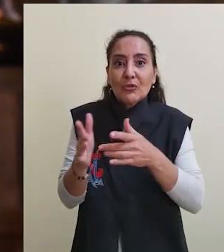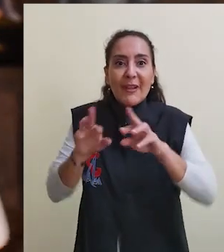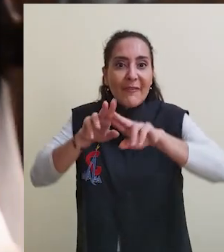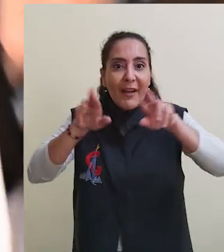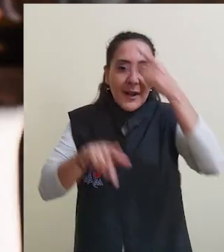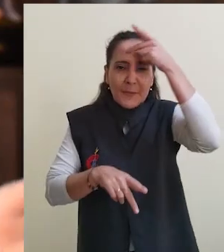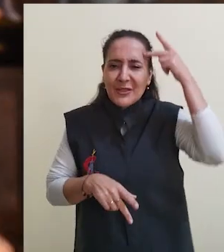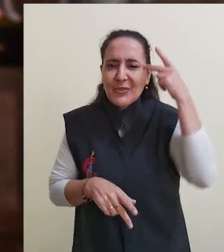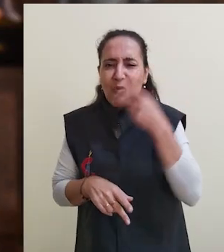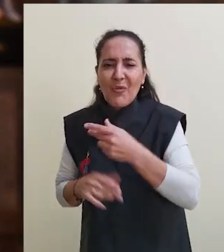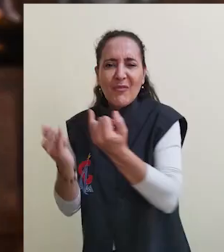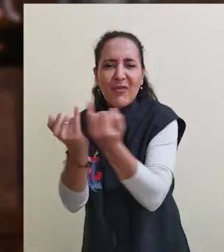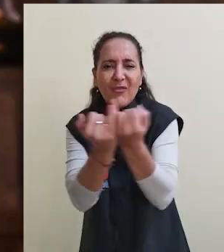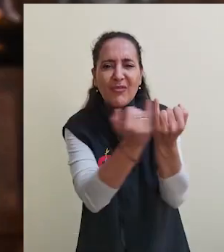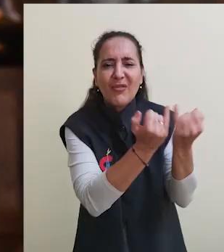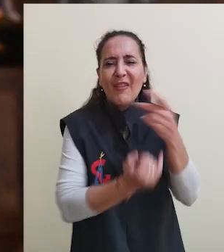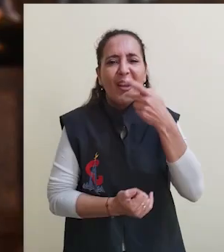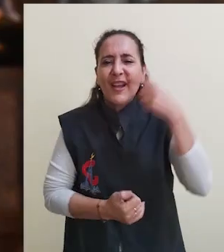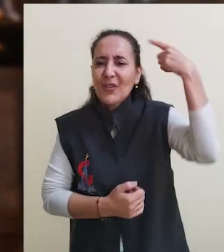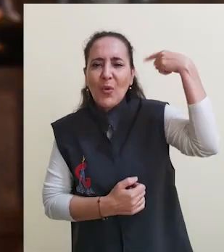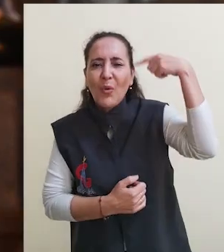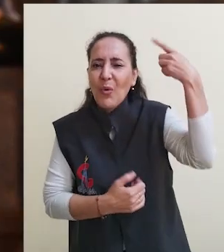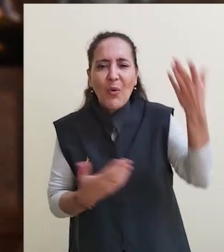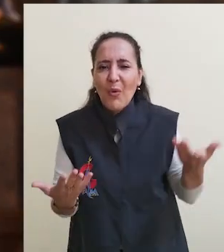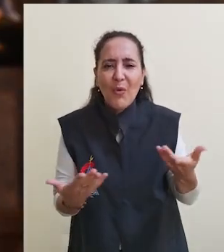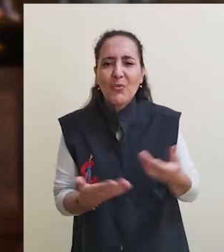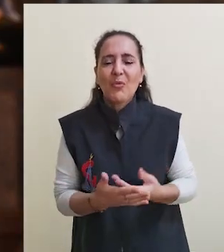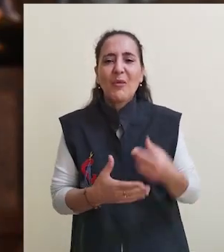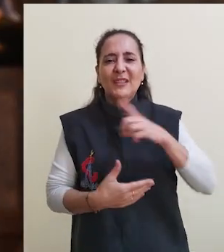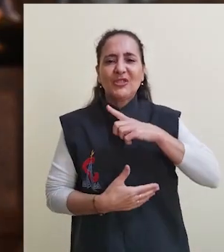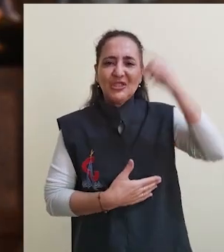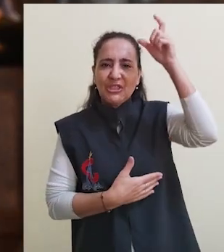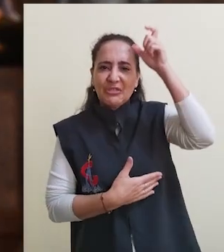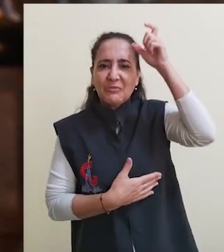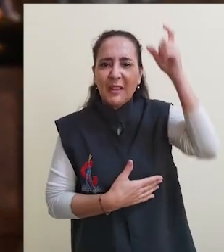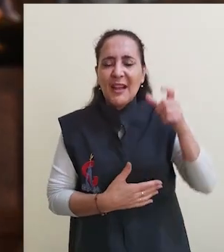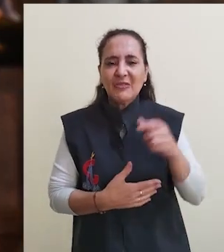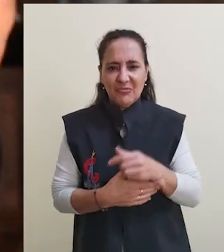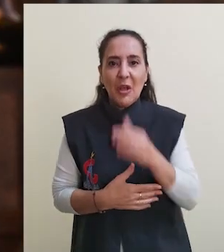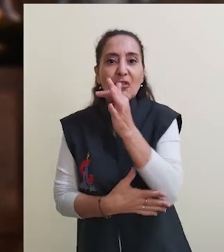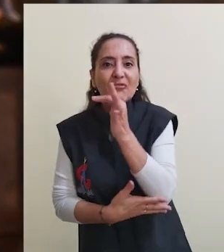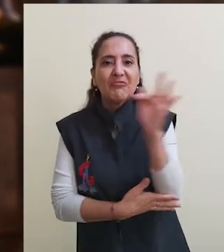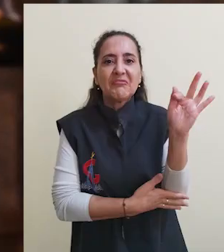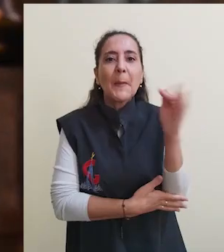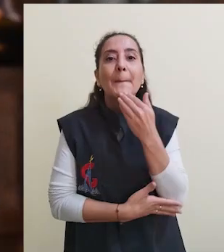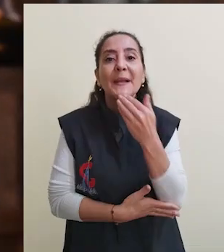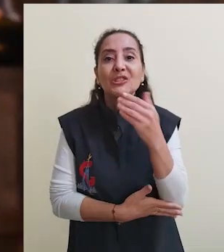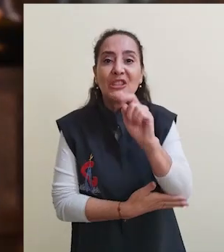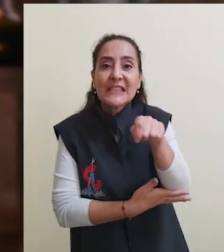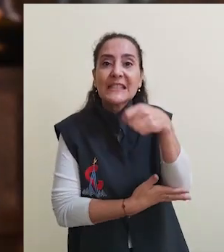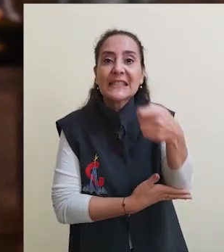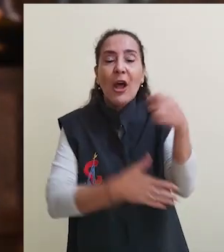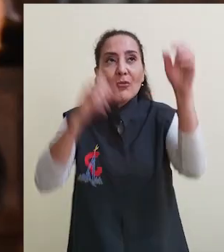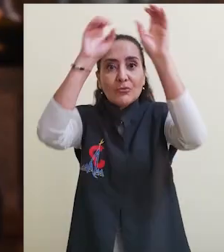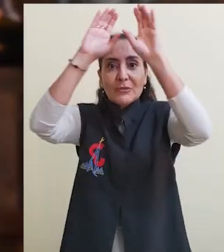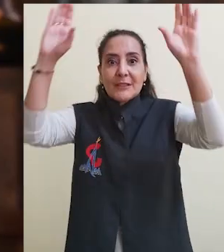dizendo que ele era possuído pelo diabo, já tinha gente dizendo que ele era louco, né? Os fariseus ficavam pedindo um sinal do céu para conseguir acreditar de